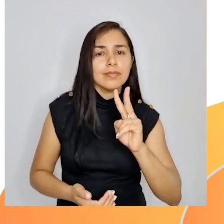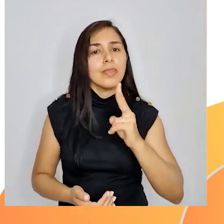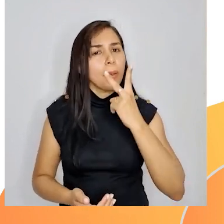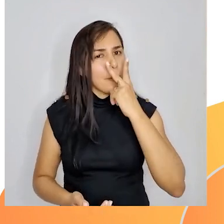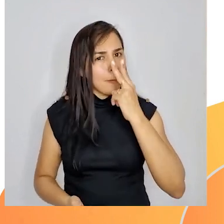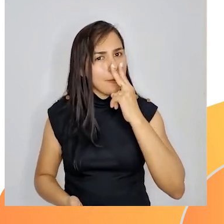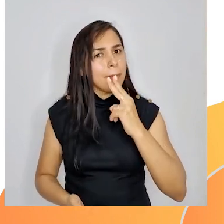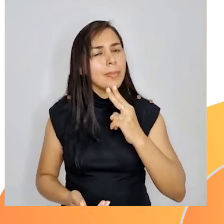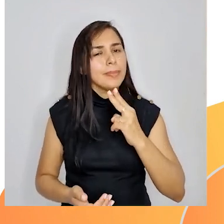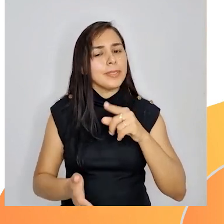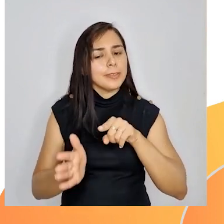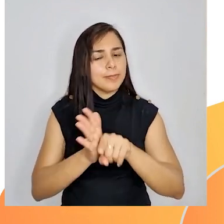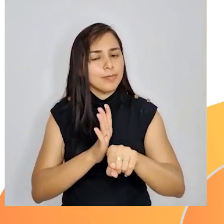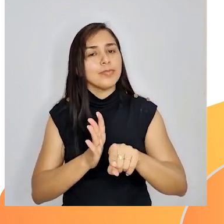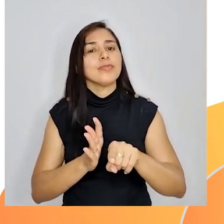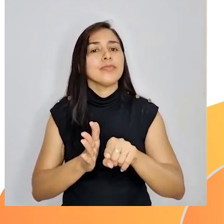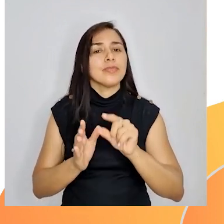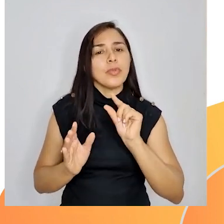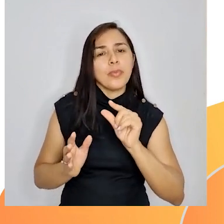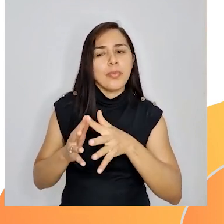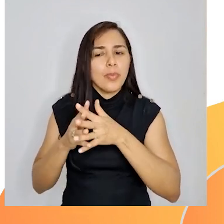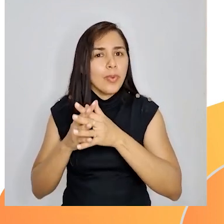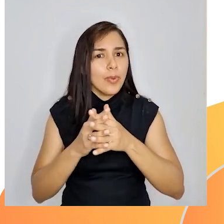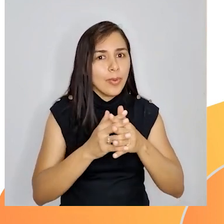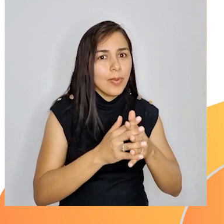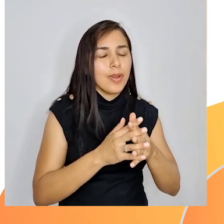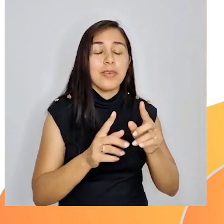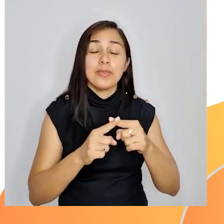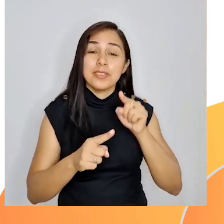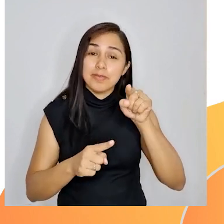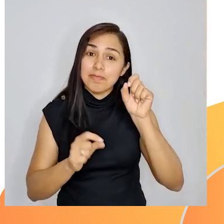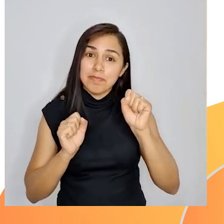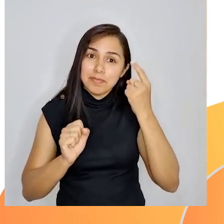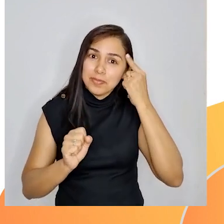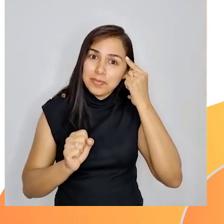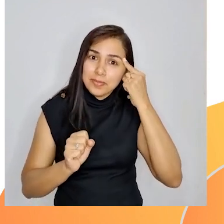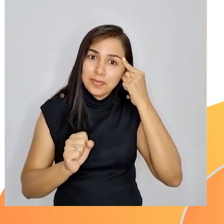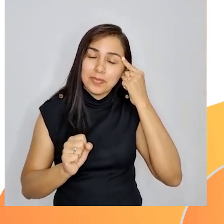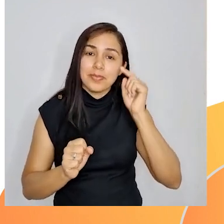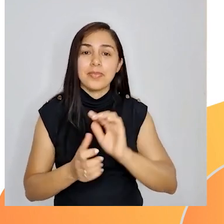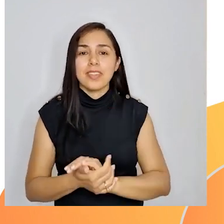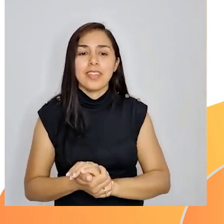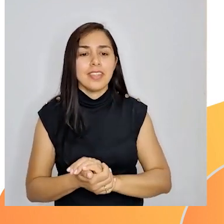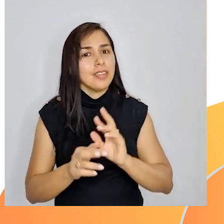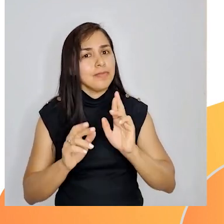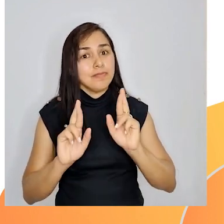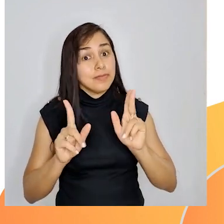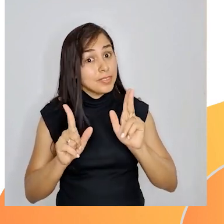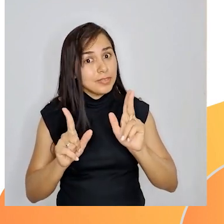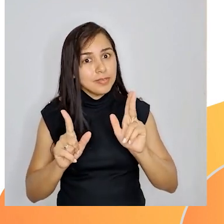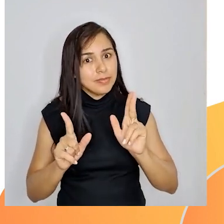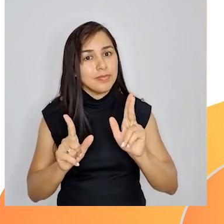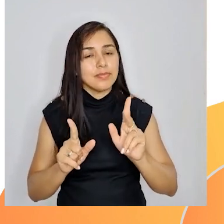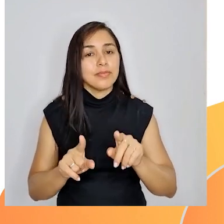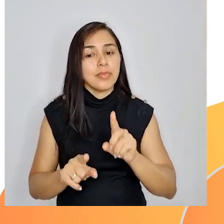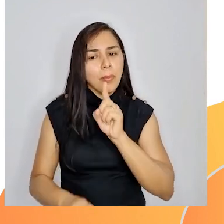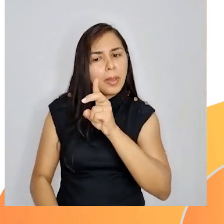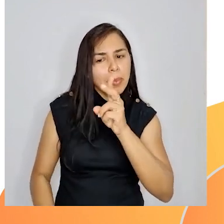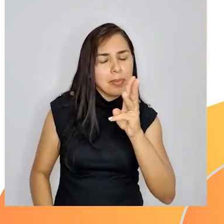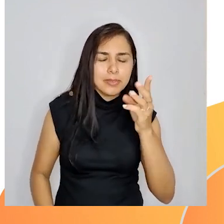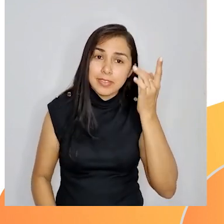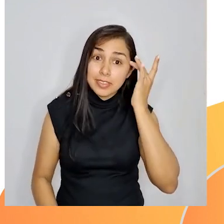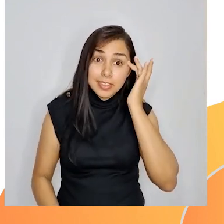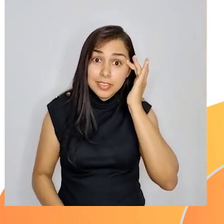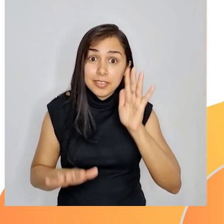parece ser assim um pouco mais complicada porque você pode pensar que pode ser até inviável de fazer dessa maneira Contando